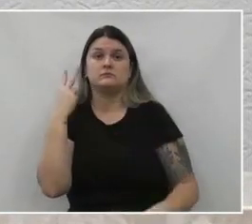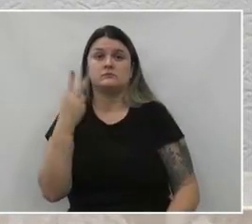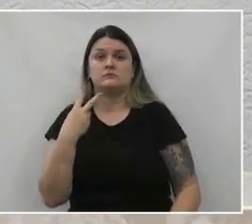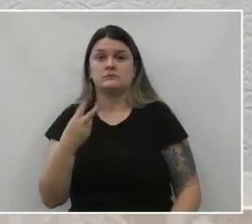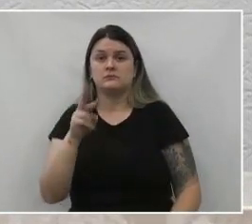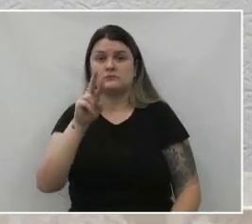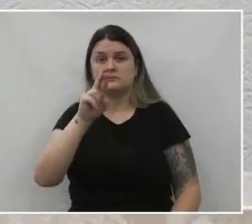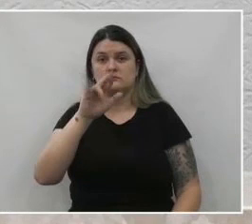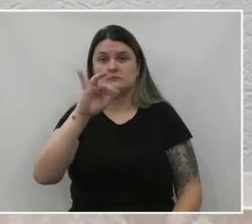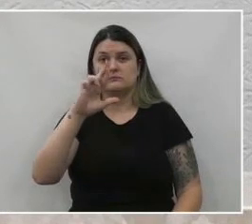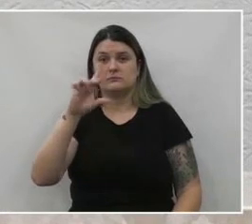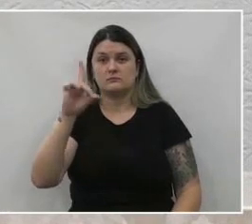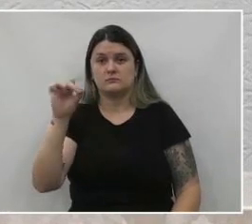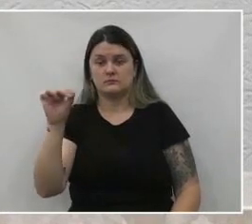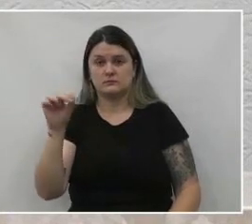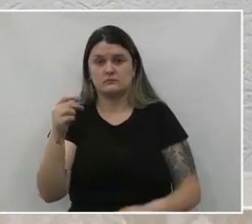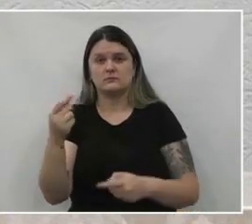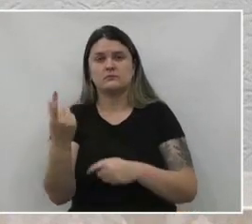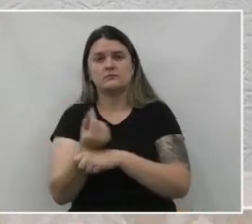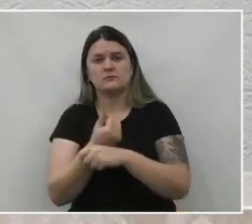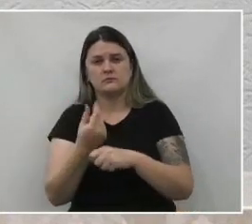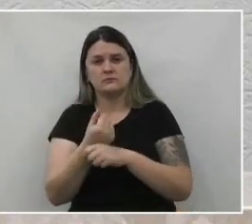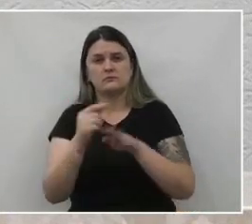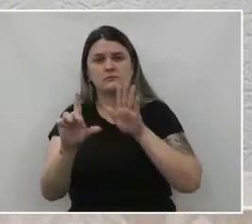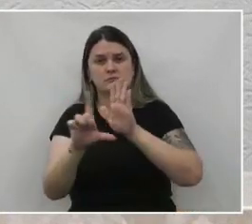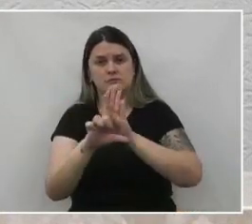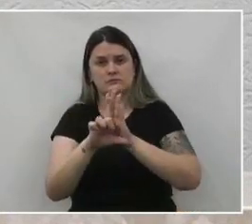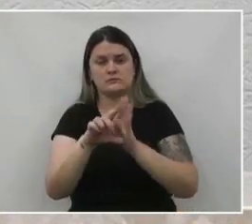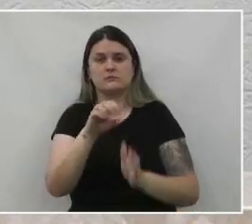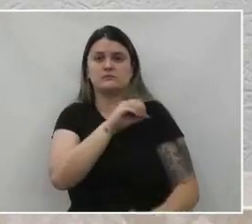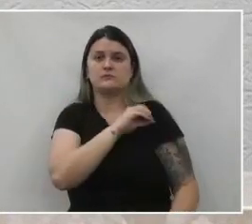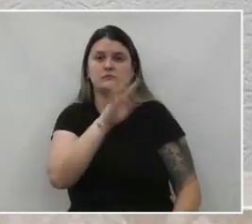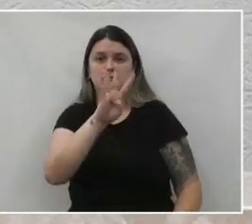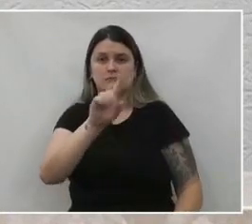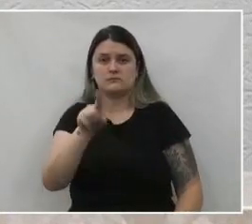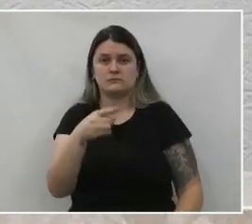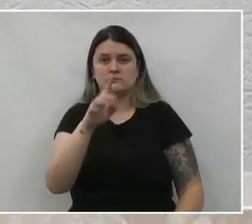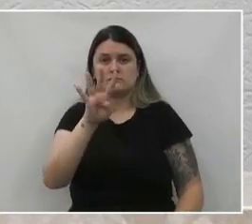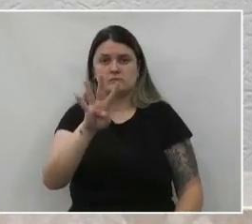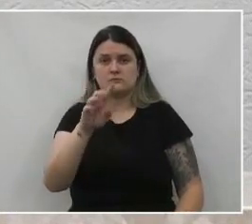Adriano Sass. Orçamento fixado na Lei Municipal número